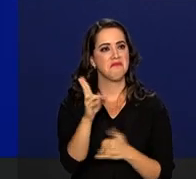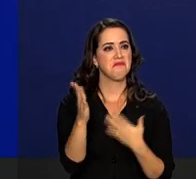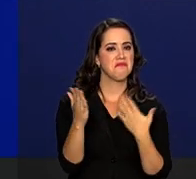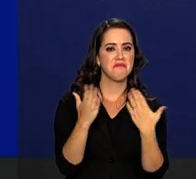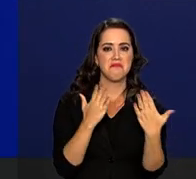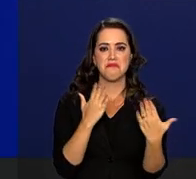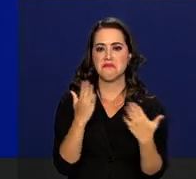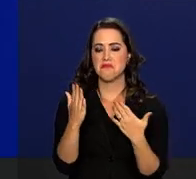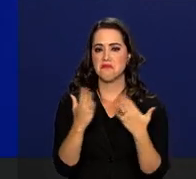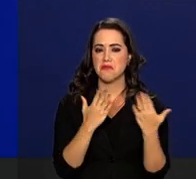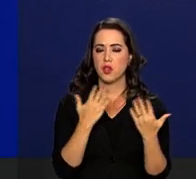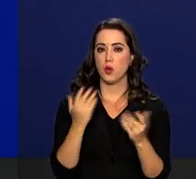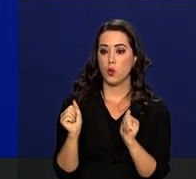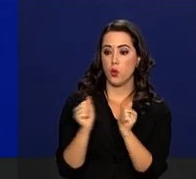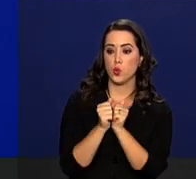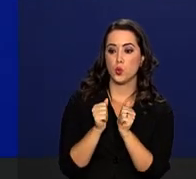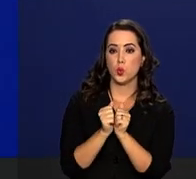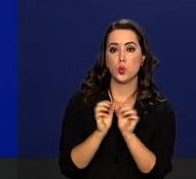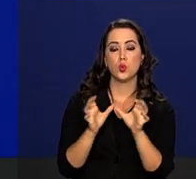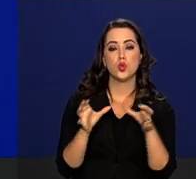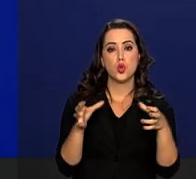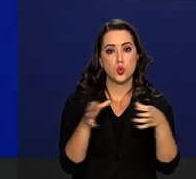comparação com o movimento